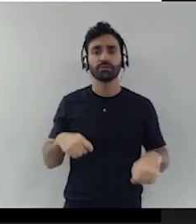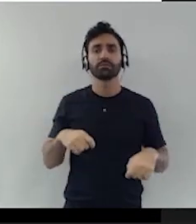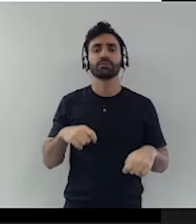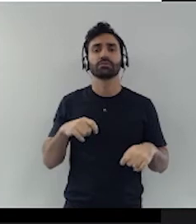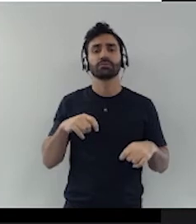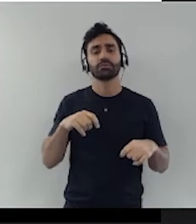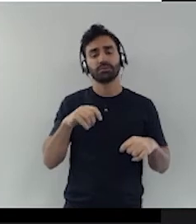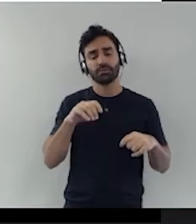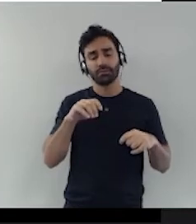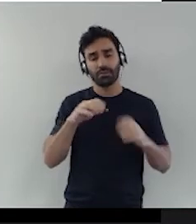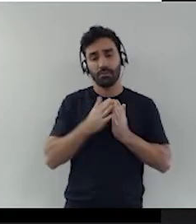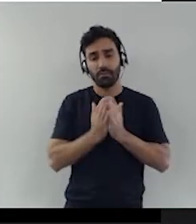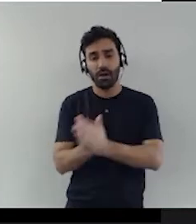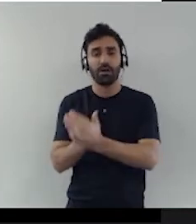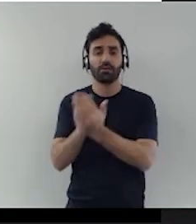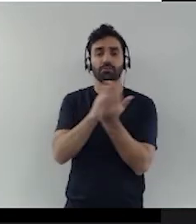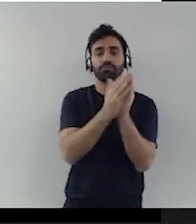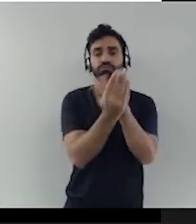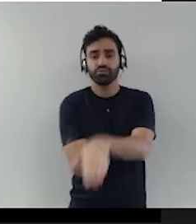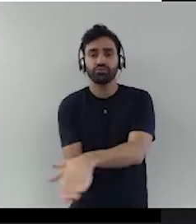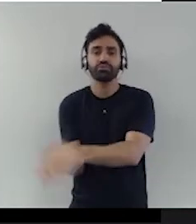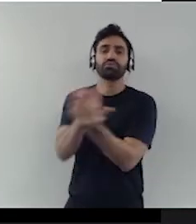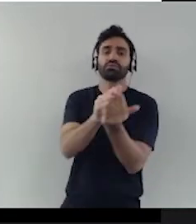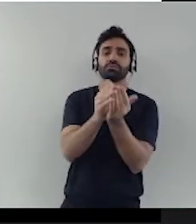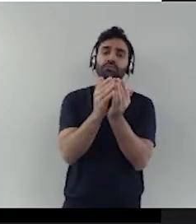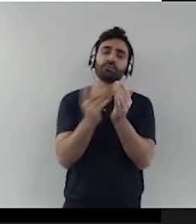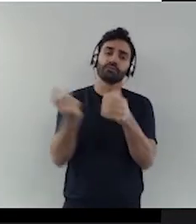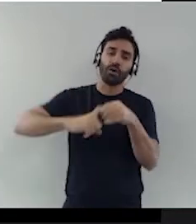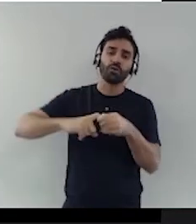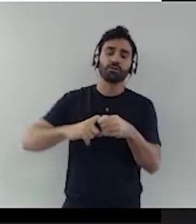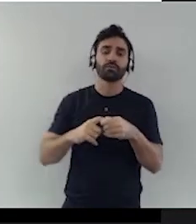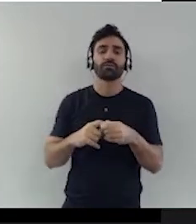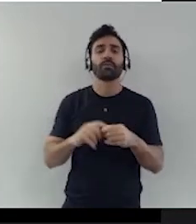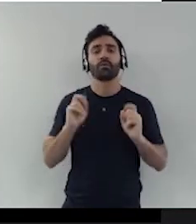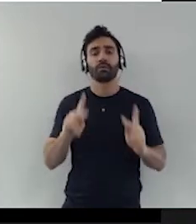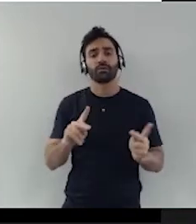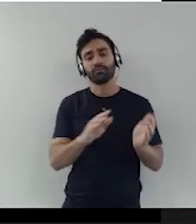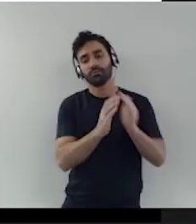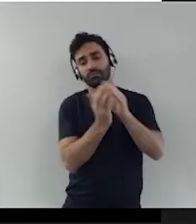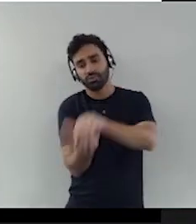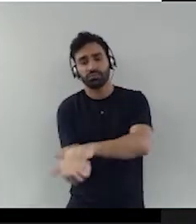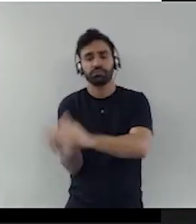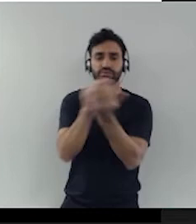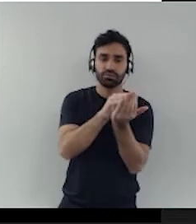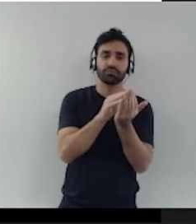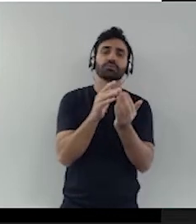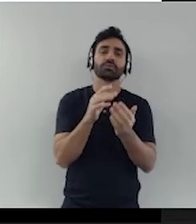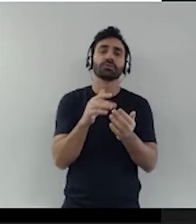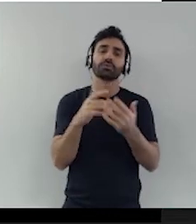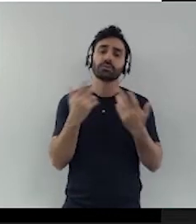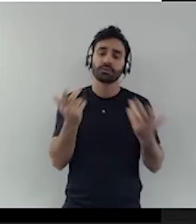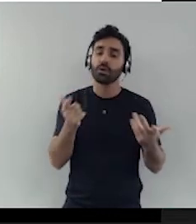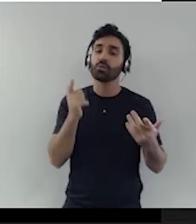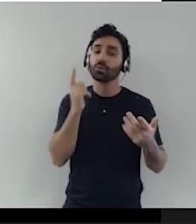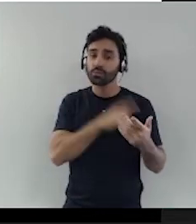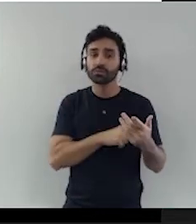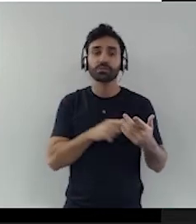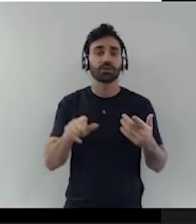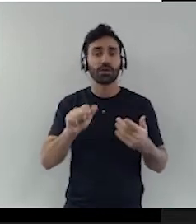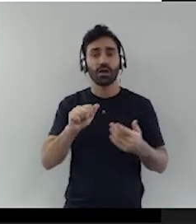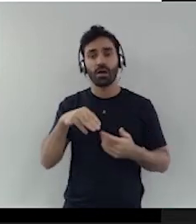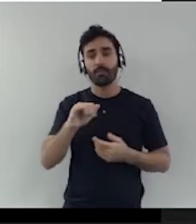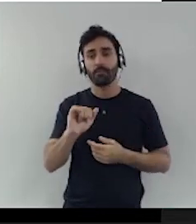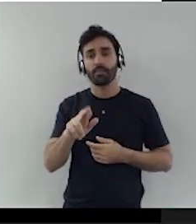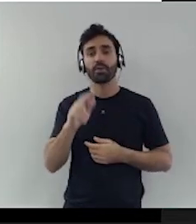o desequilíbrio do barco é uma condição intrínseca. E aí o barquinho desvirava e virava. E foi a salvação de Amir Klink.